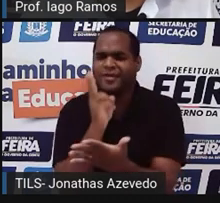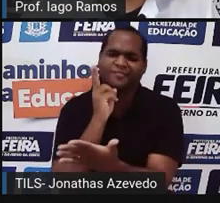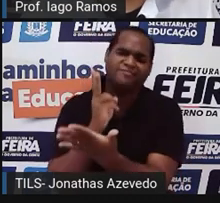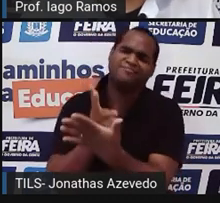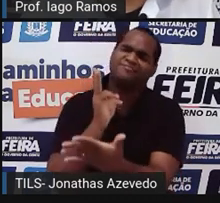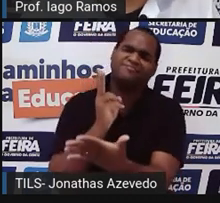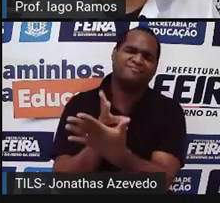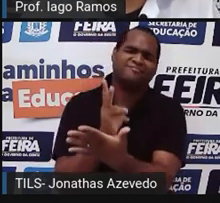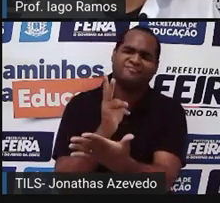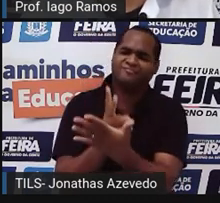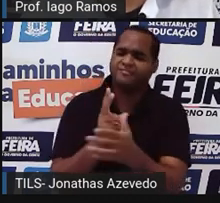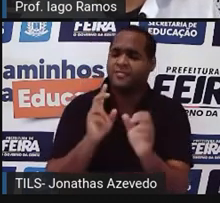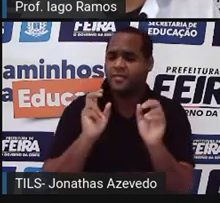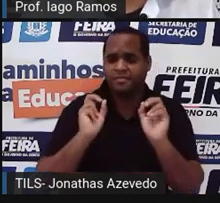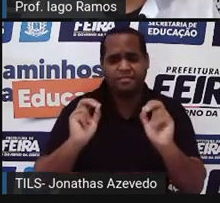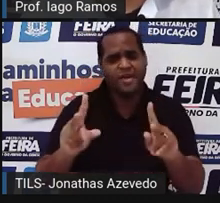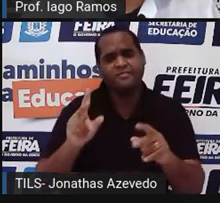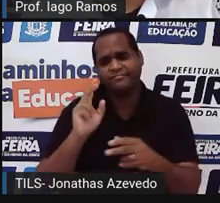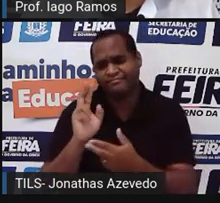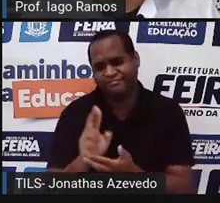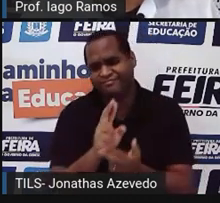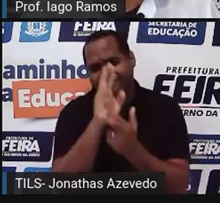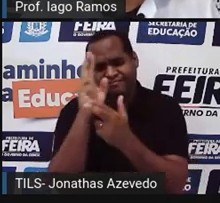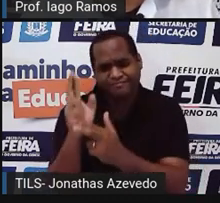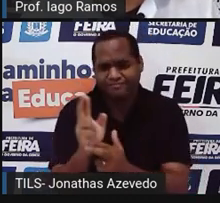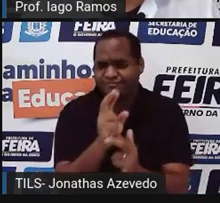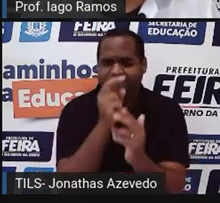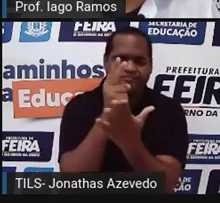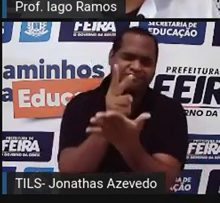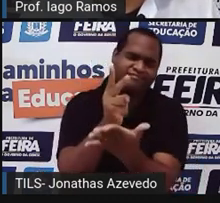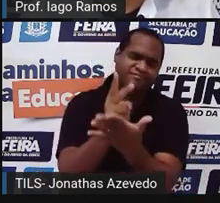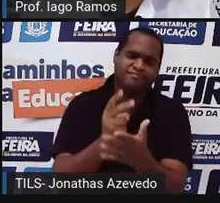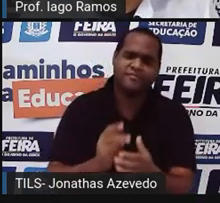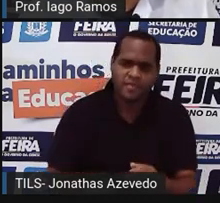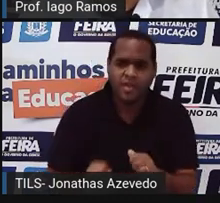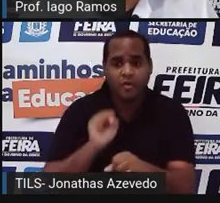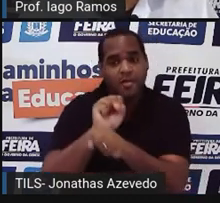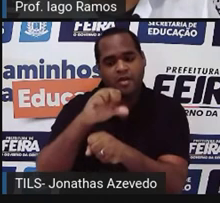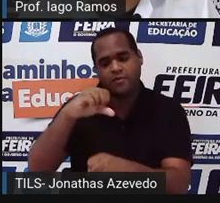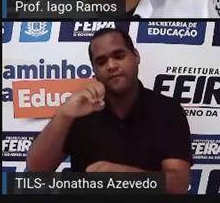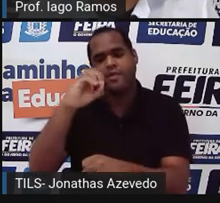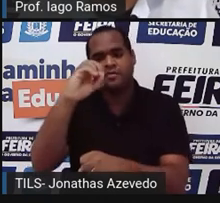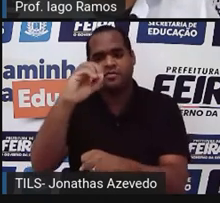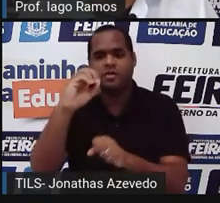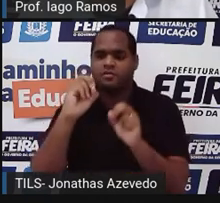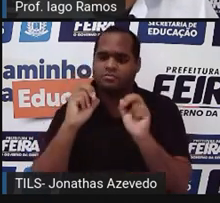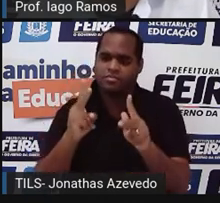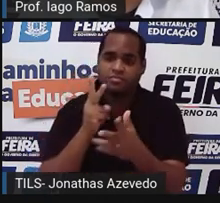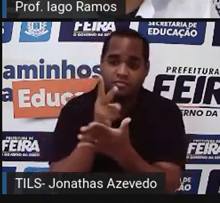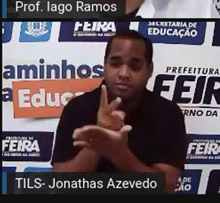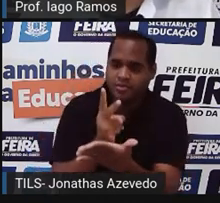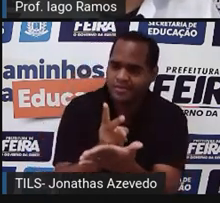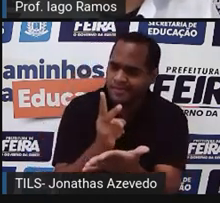ponteiros do relógio, tá? Parei ali no 90 graus e continuei, ó.